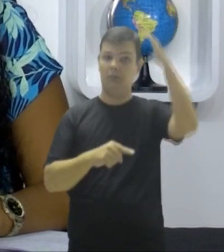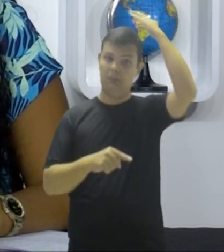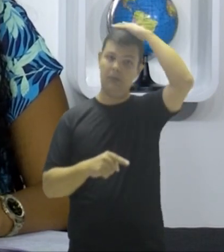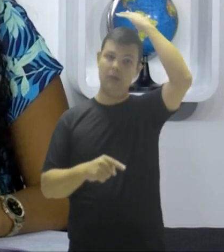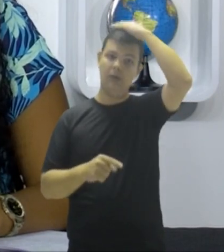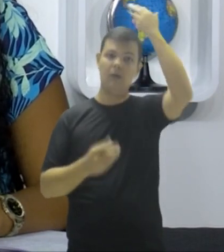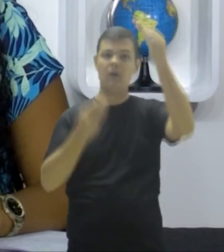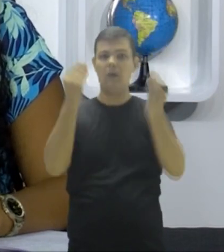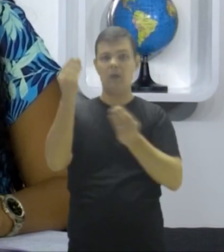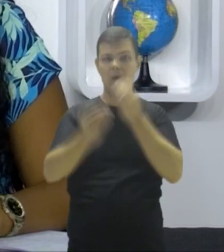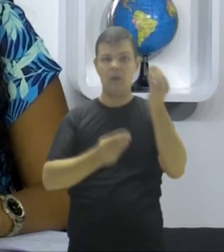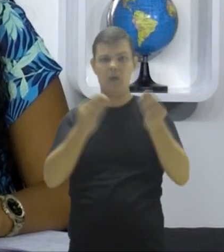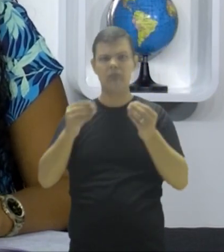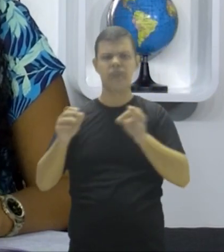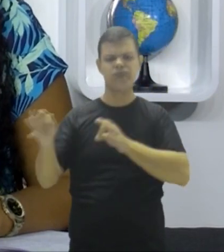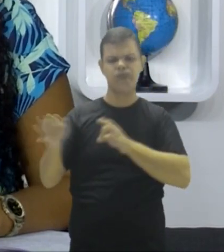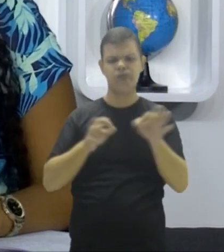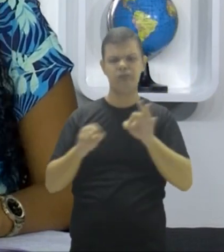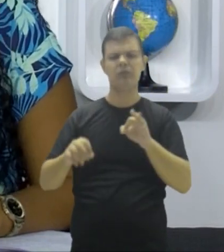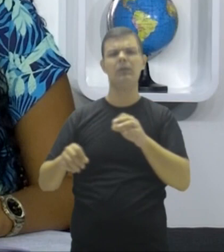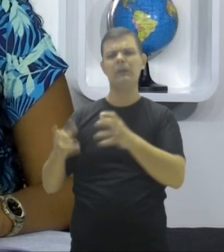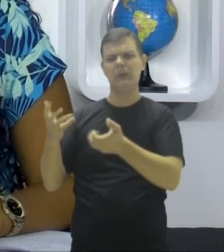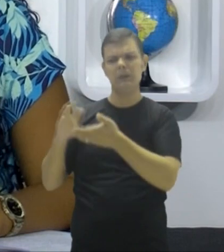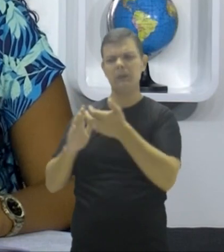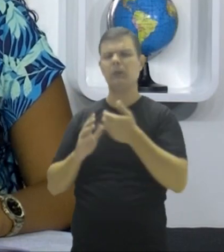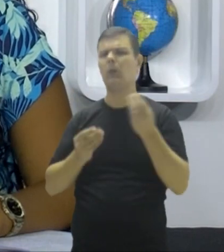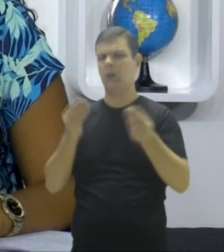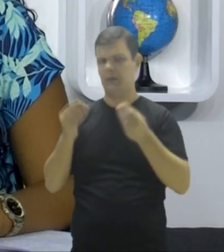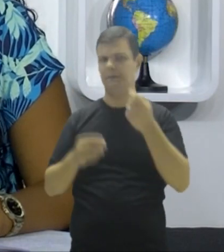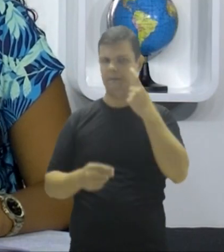com relação à atividade de mineração.